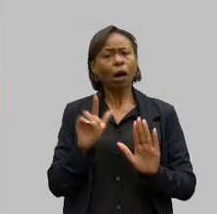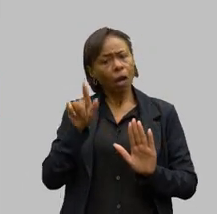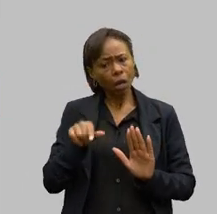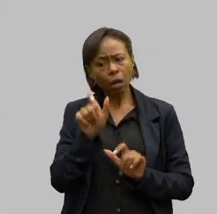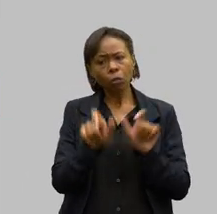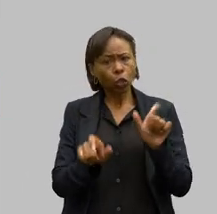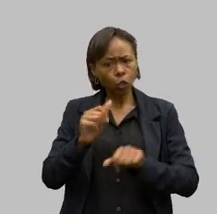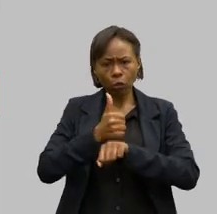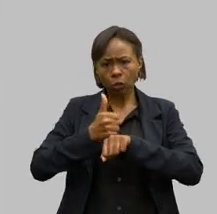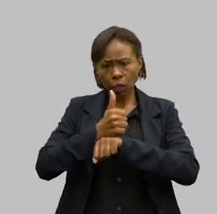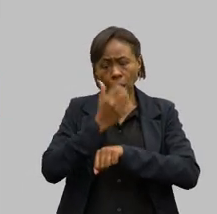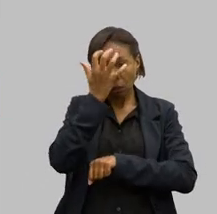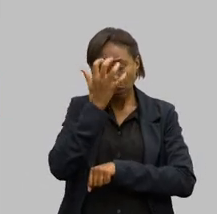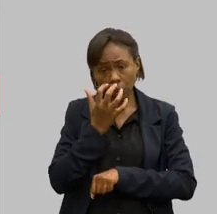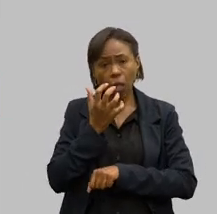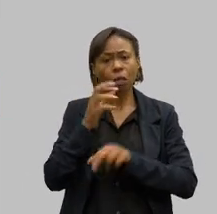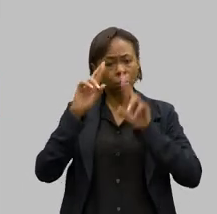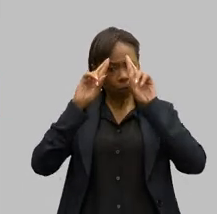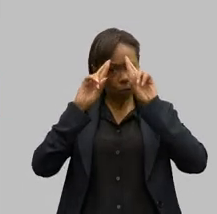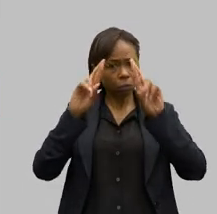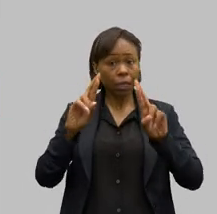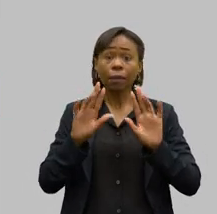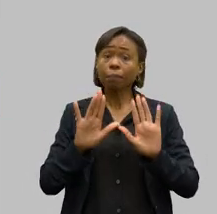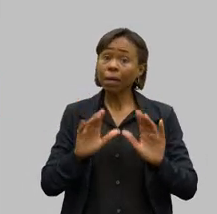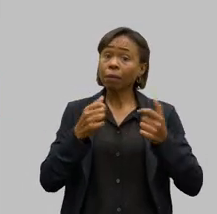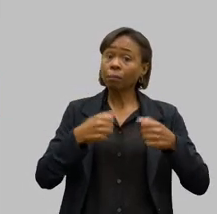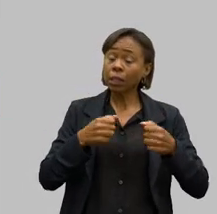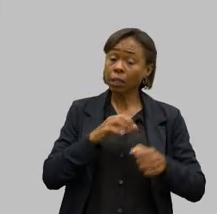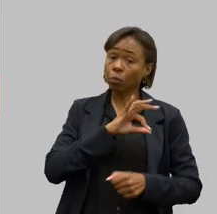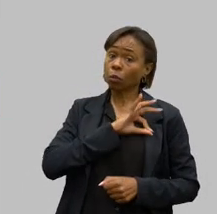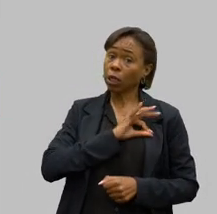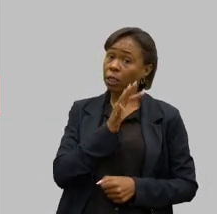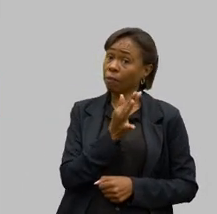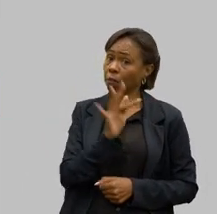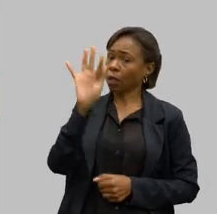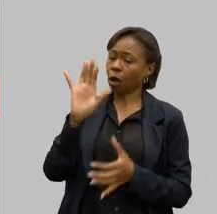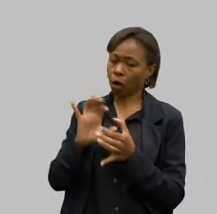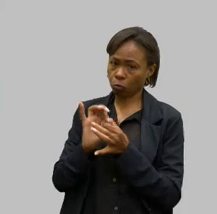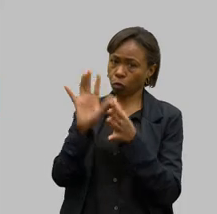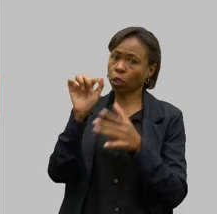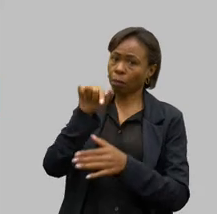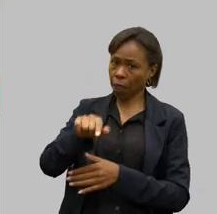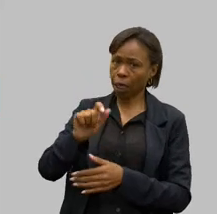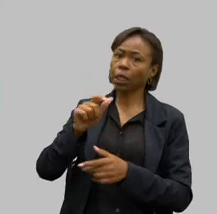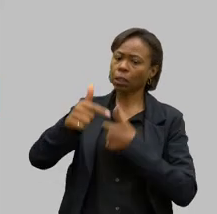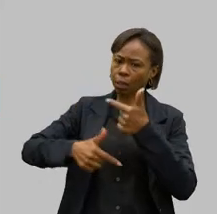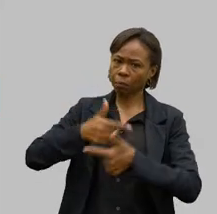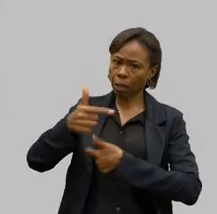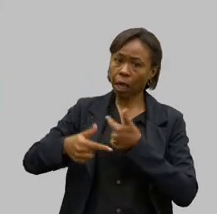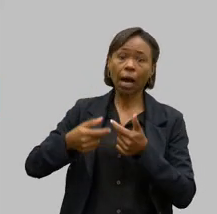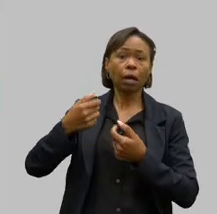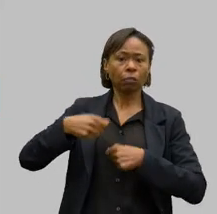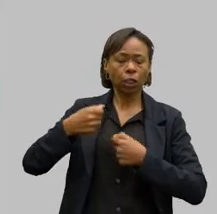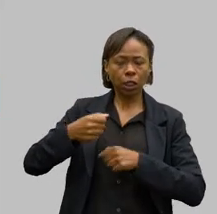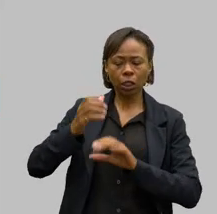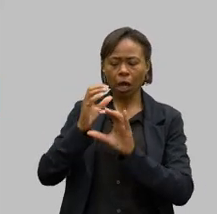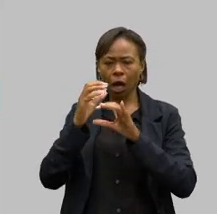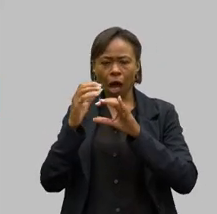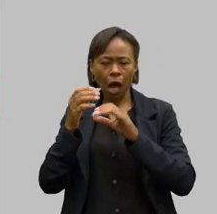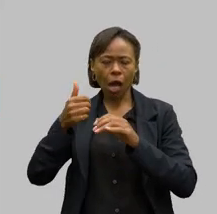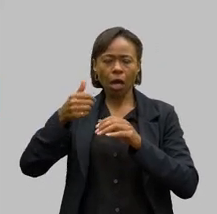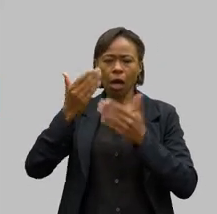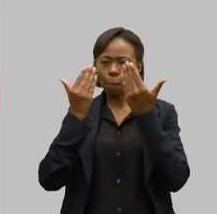respeito, que precisam de autorização da Polícia Federal para trabalhar com exames teóricos e práticos, com exames psicotécnicos.